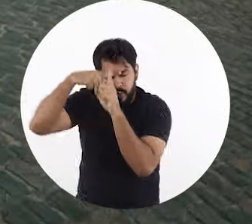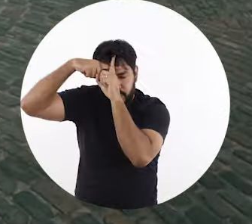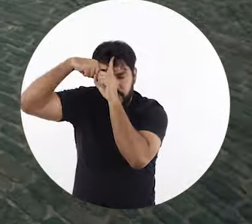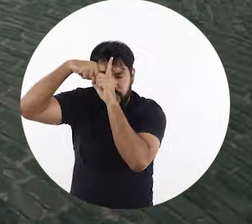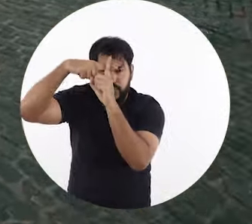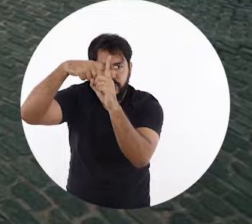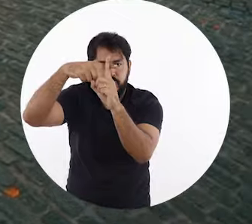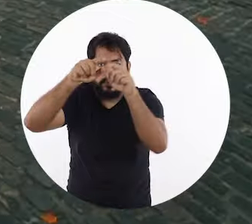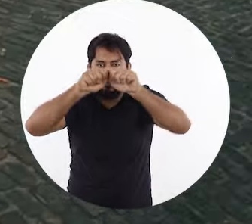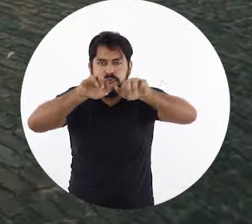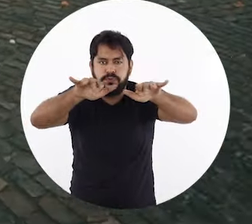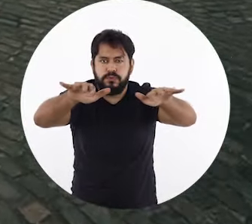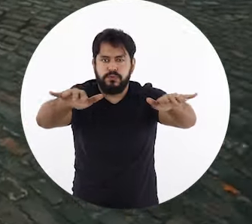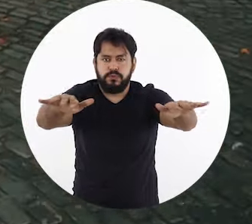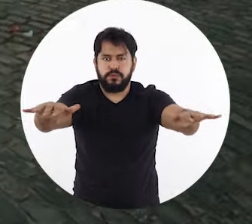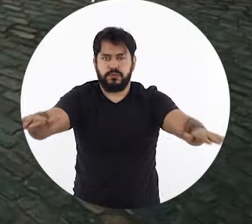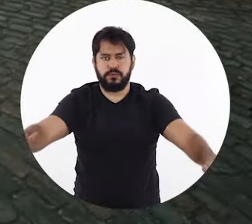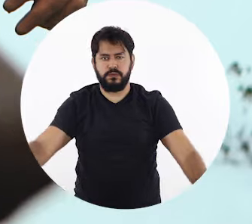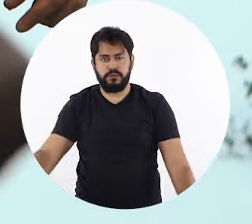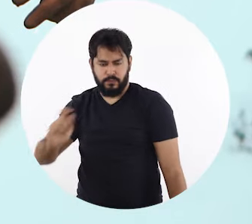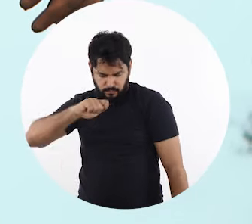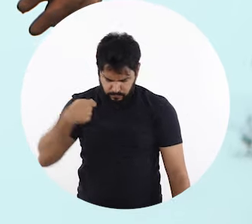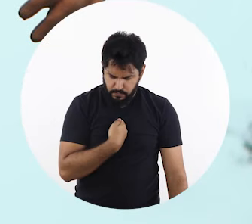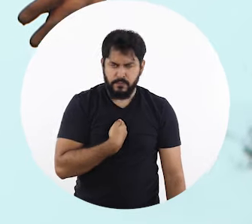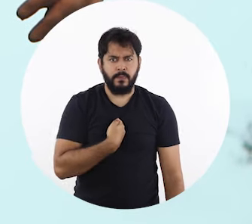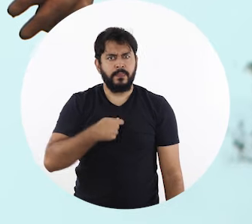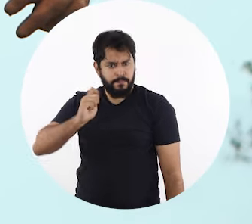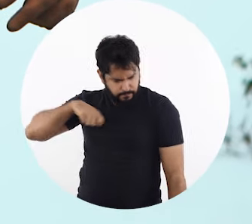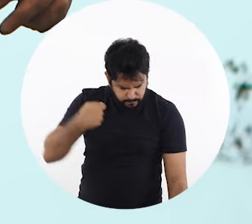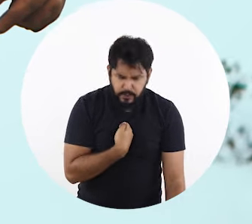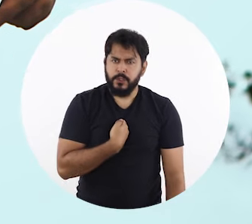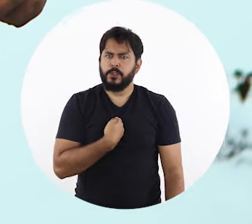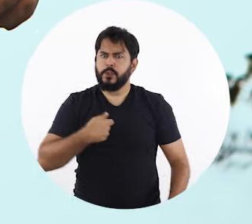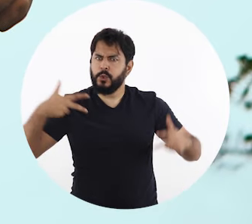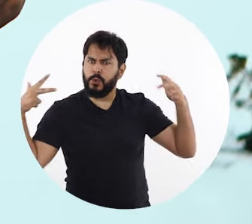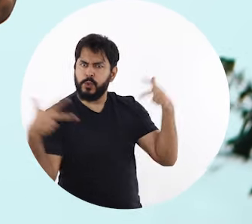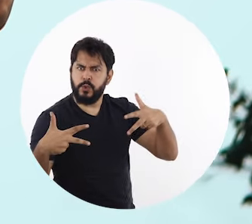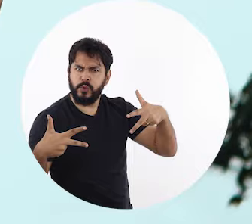preocupando antenar boa diversão. Sou mangue boy.